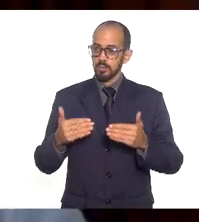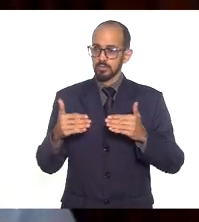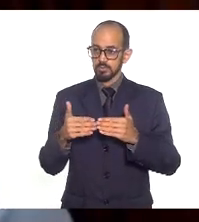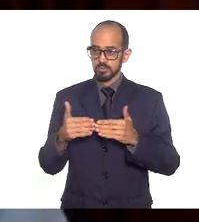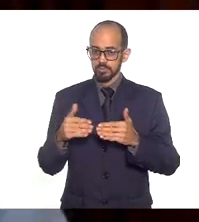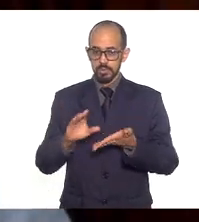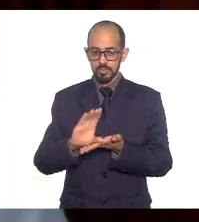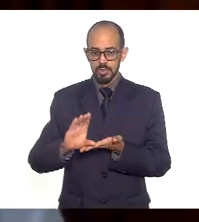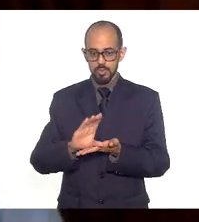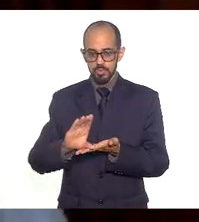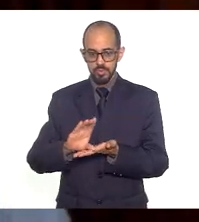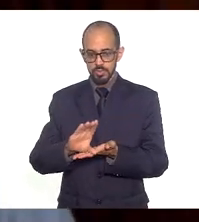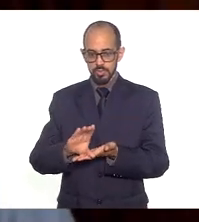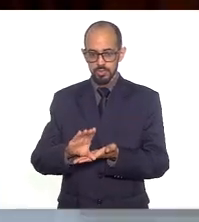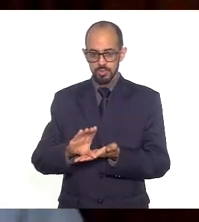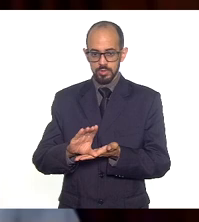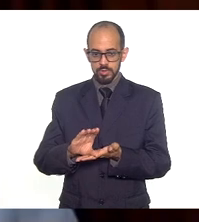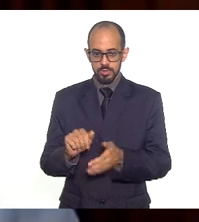constitucionalidade.